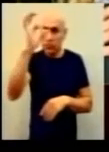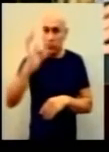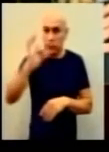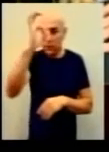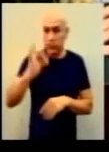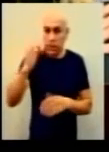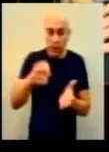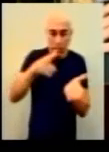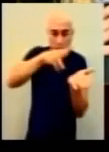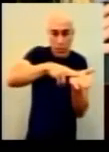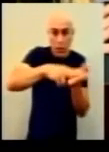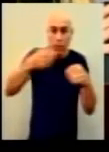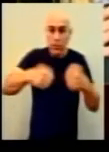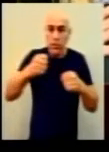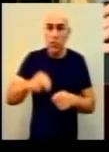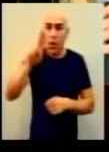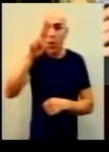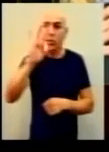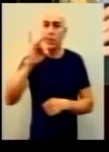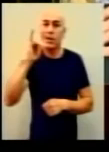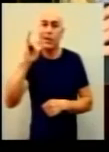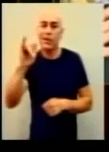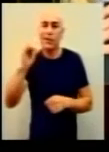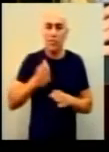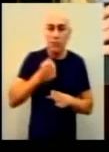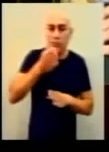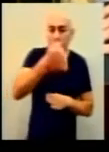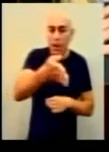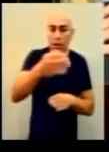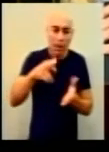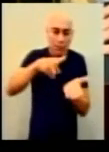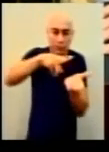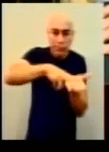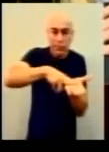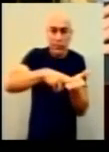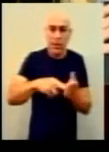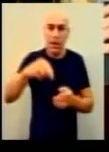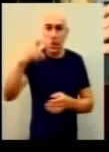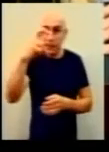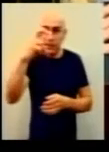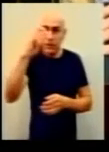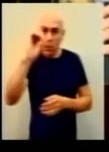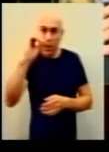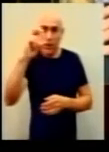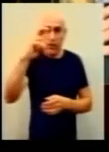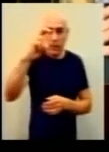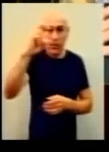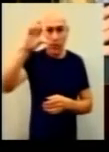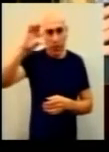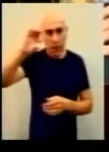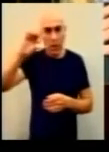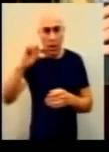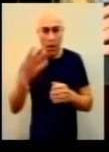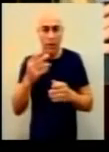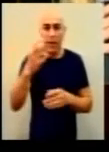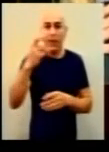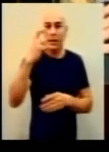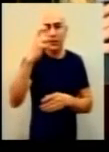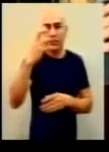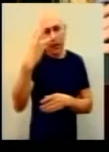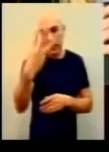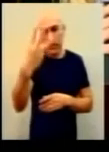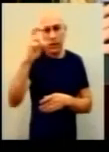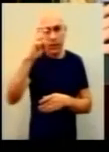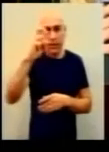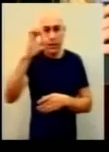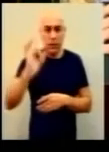faixa etária precisou ir para a UTI. Olhando aí para o caso de 50 a 59, esse indicador foi de 35%. Aí